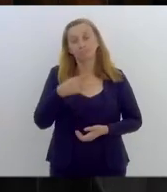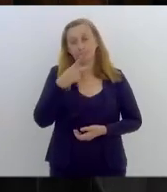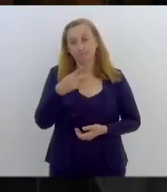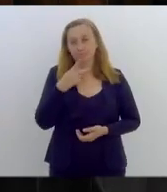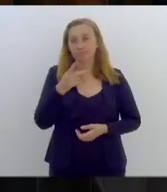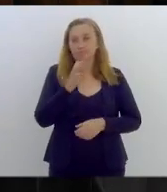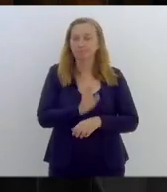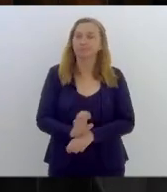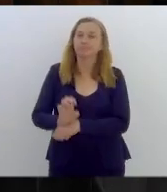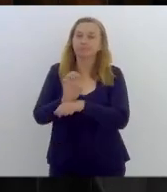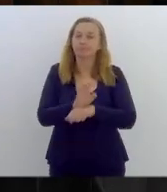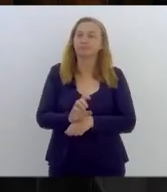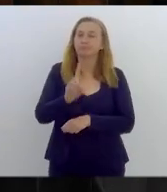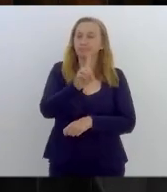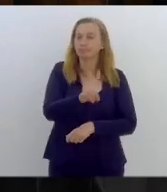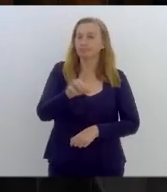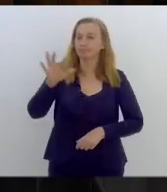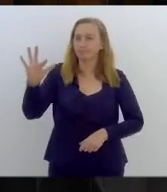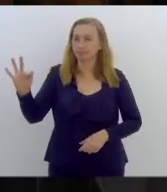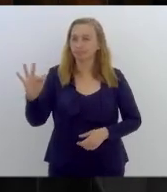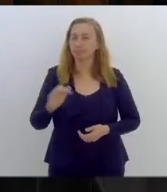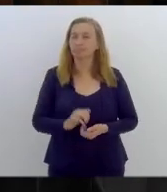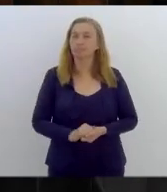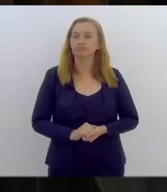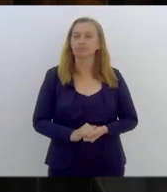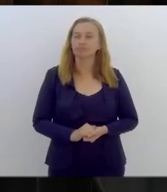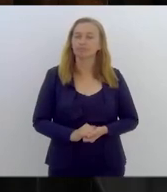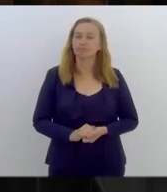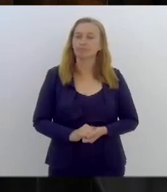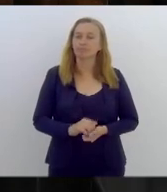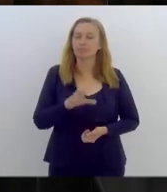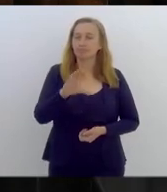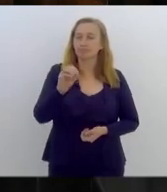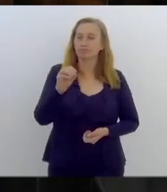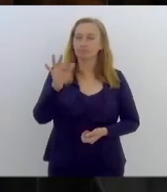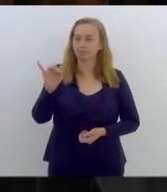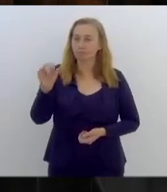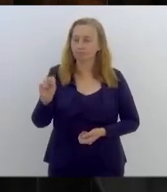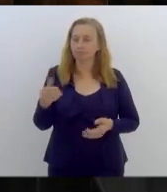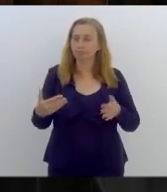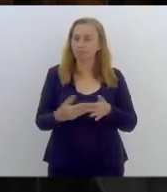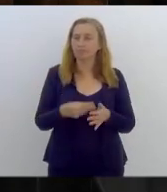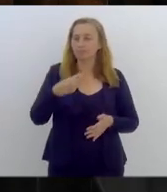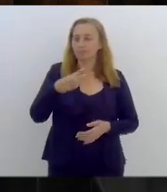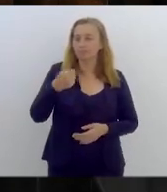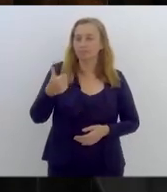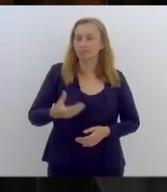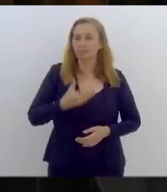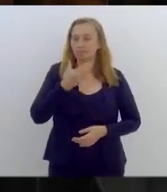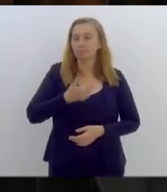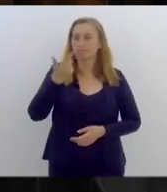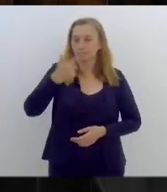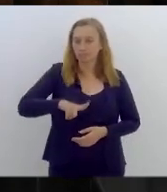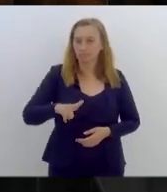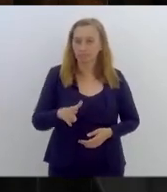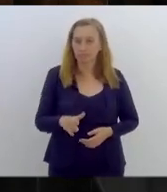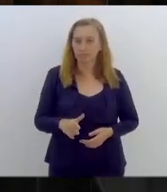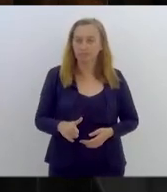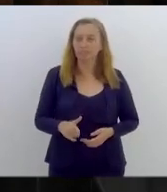que os estados e Distrito Federal por meio do confaz até 31 de dezembro repito